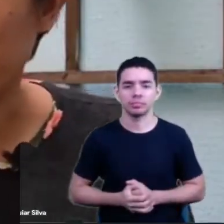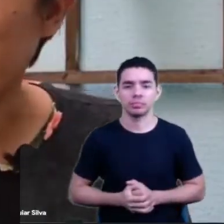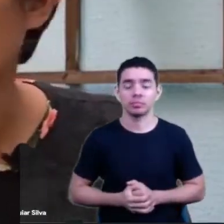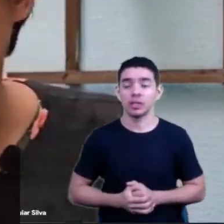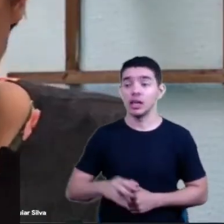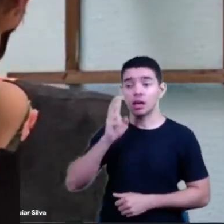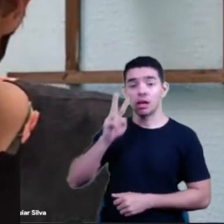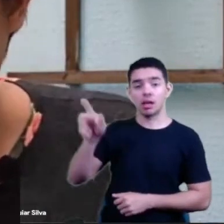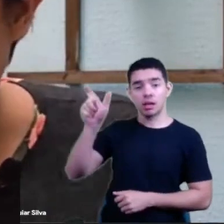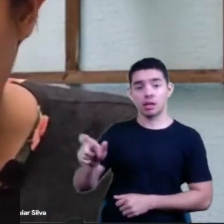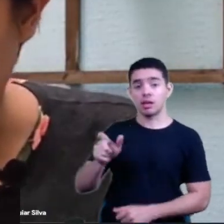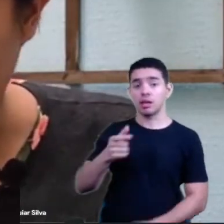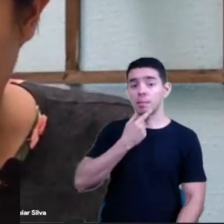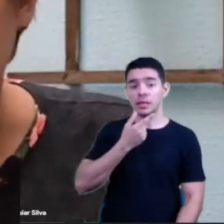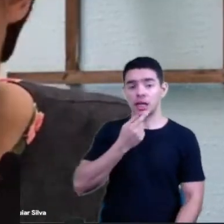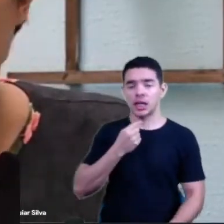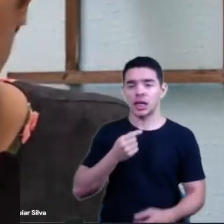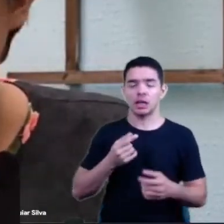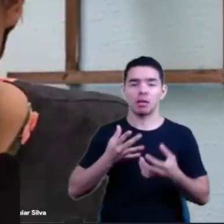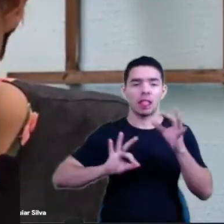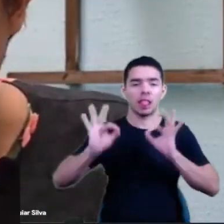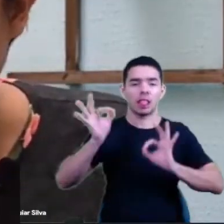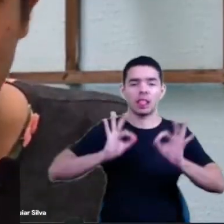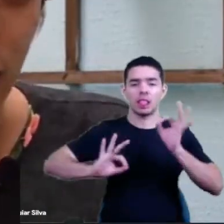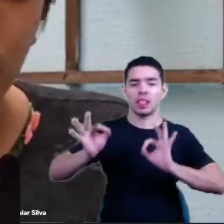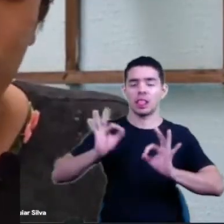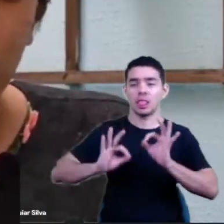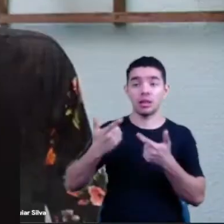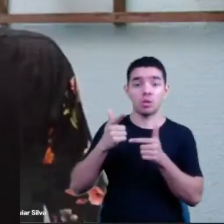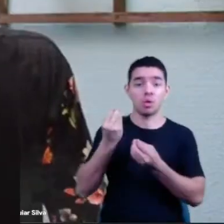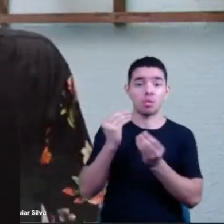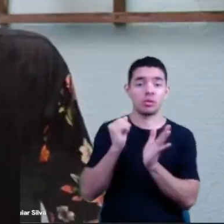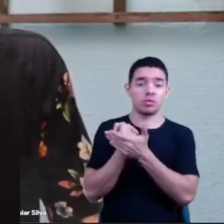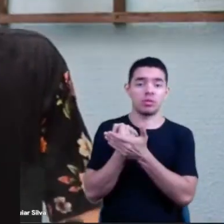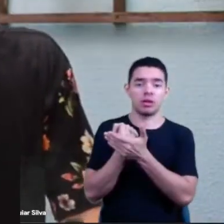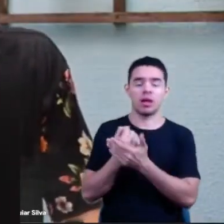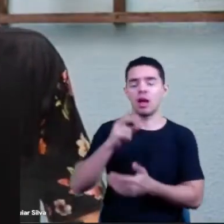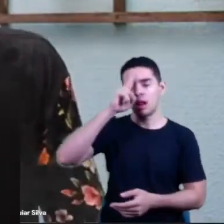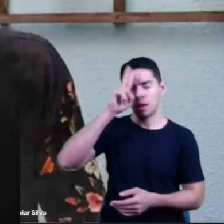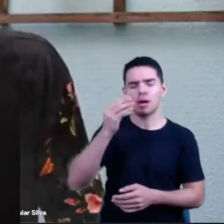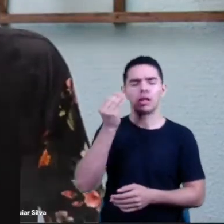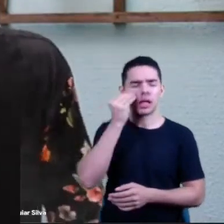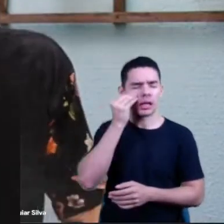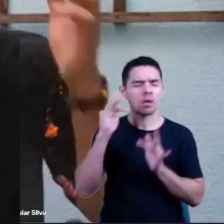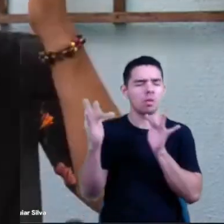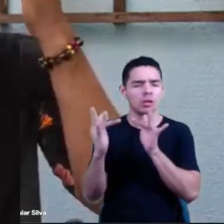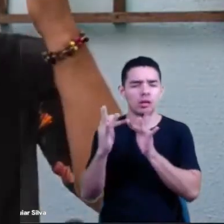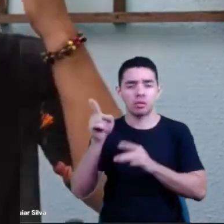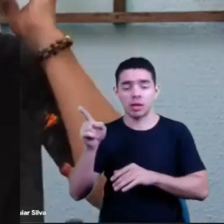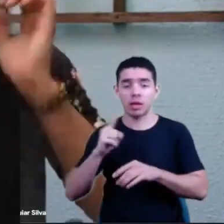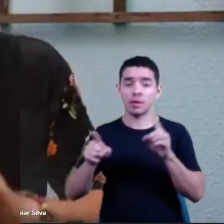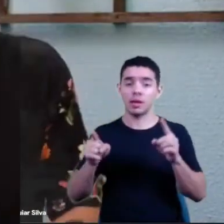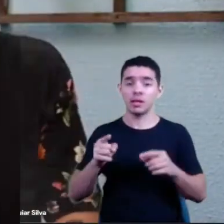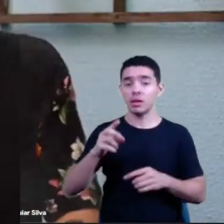que era mais afeminado, que não tinha como esconder, que todo mundo zoava com ele. Eu lembro que eu tentei alguns contatos com ele, mas ainda